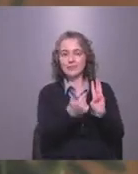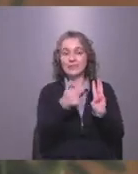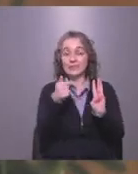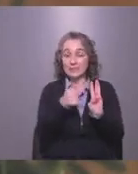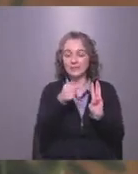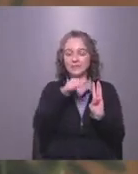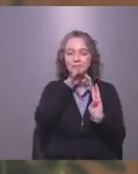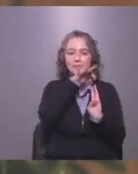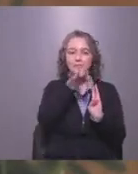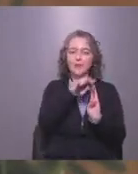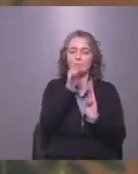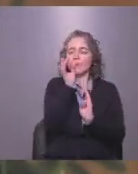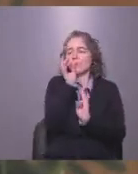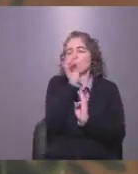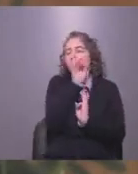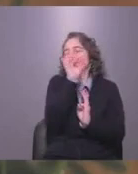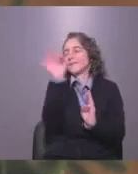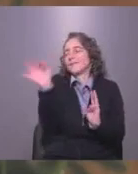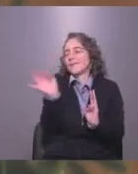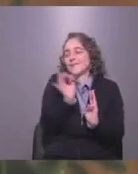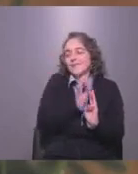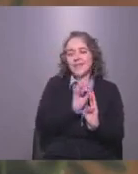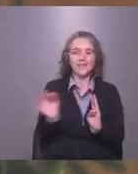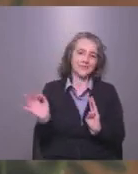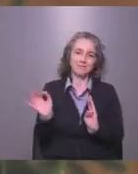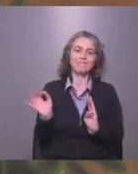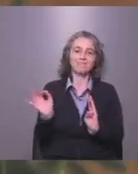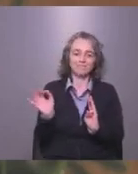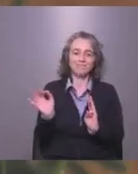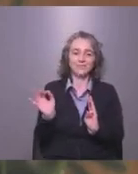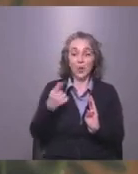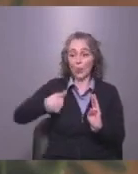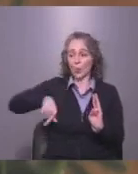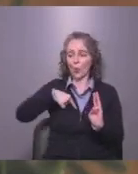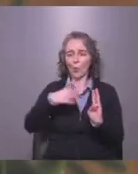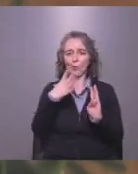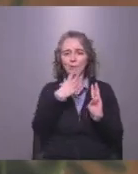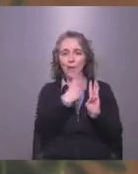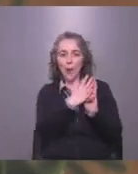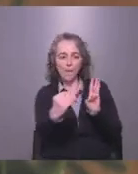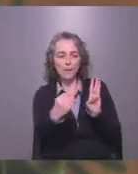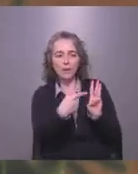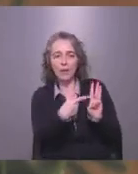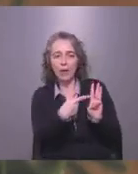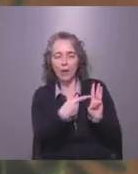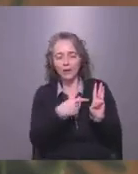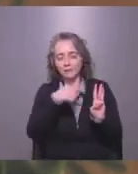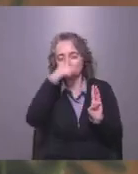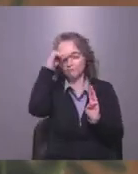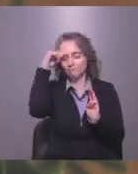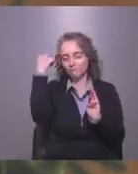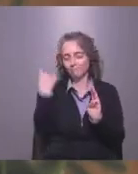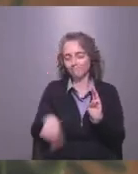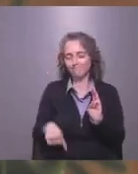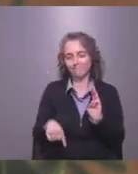família extraordinária e, em muitos aspectos, inimitável. E,